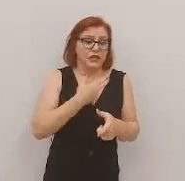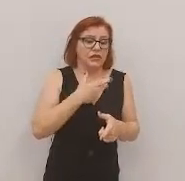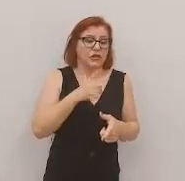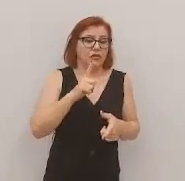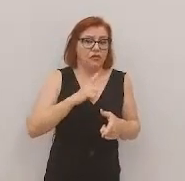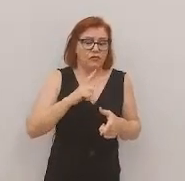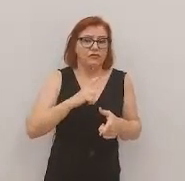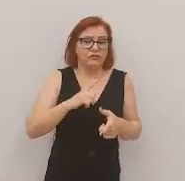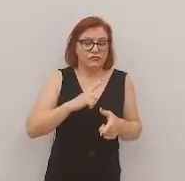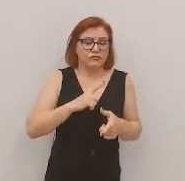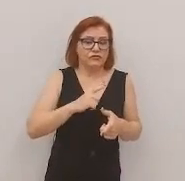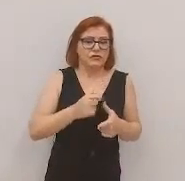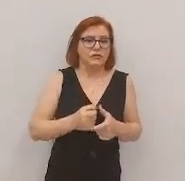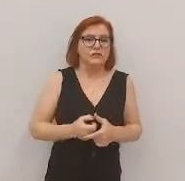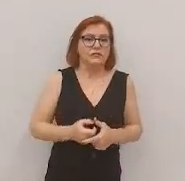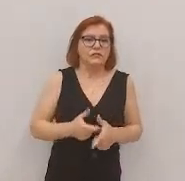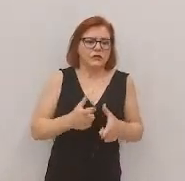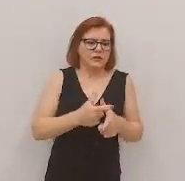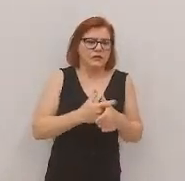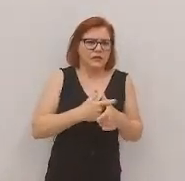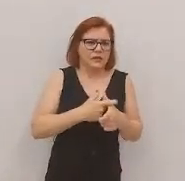de dívida.